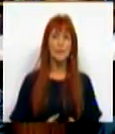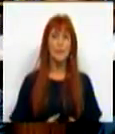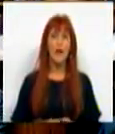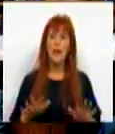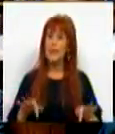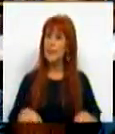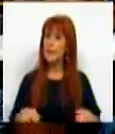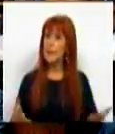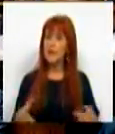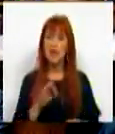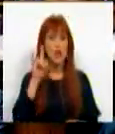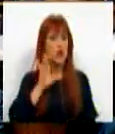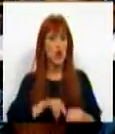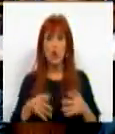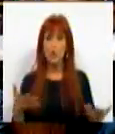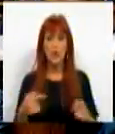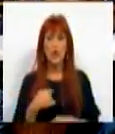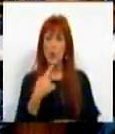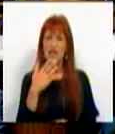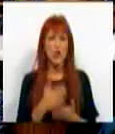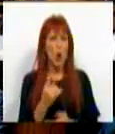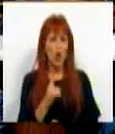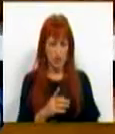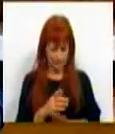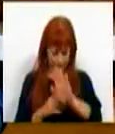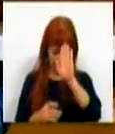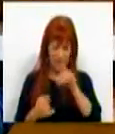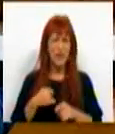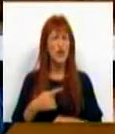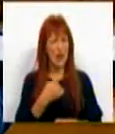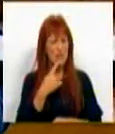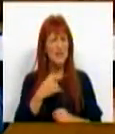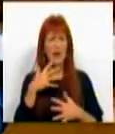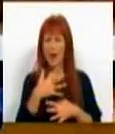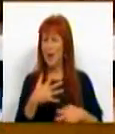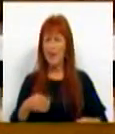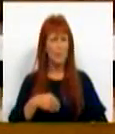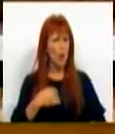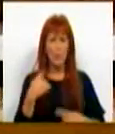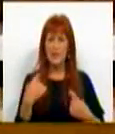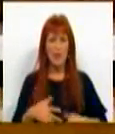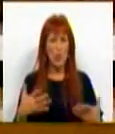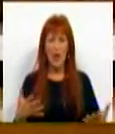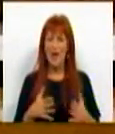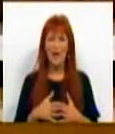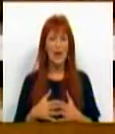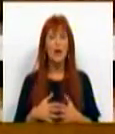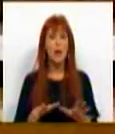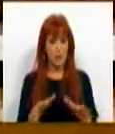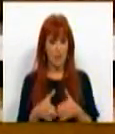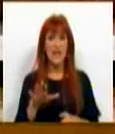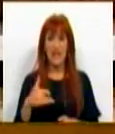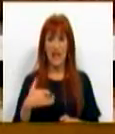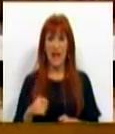Para terminar, senhoras e senhores deputados, queria dizer apenas o seguinte. Eu já percebi que há uma grande preocupação da bancada